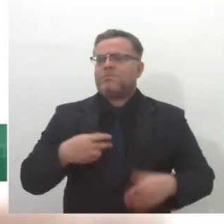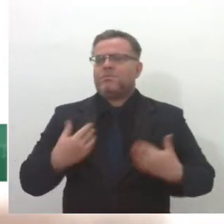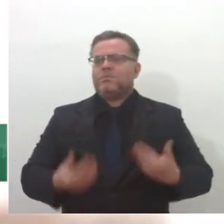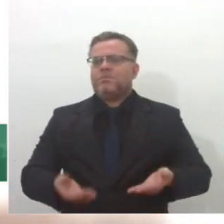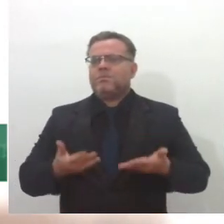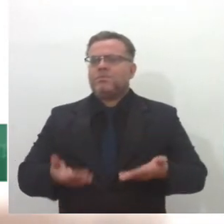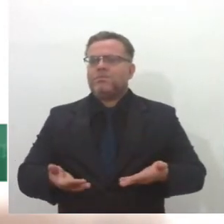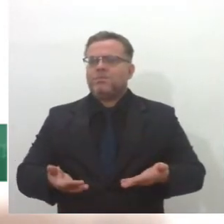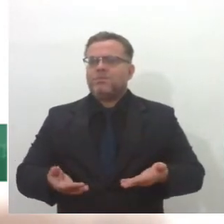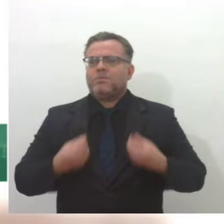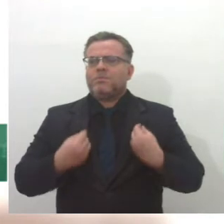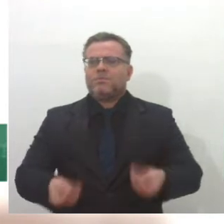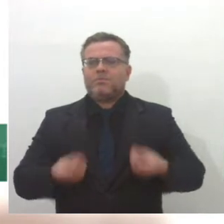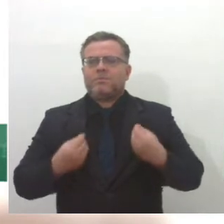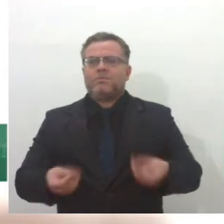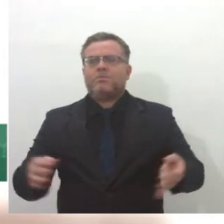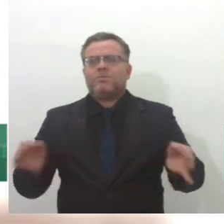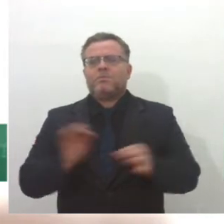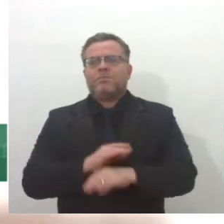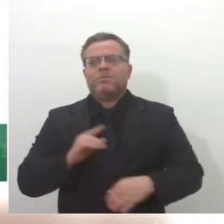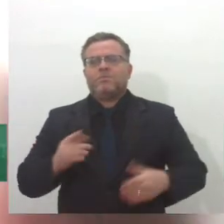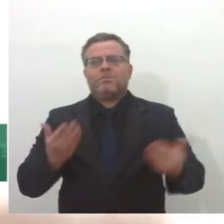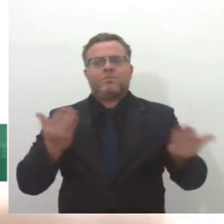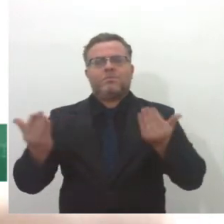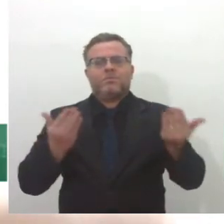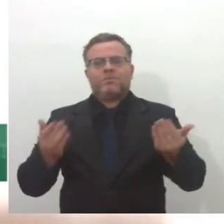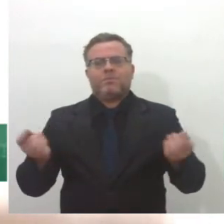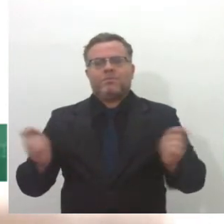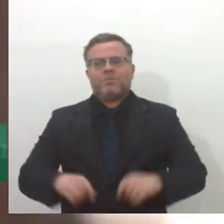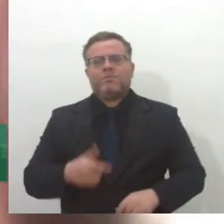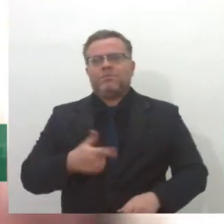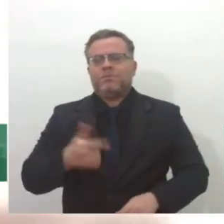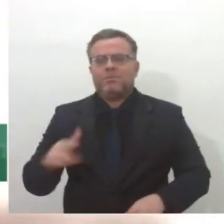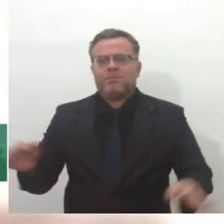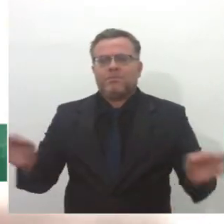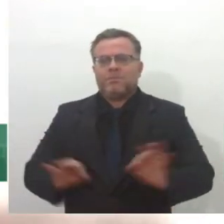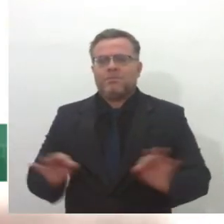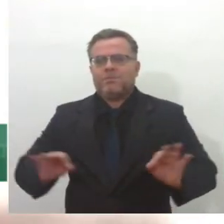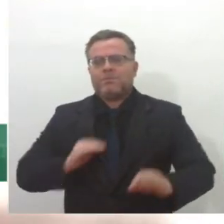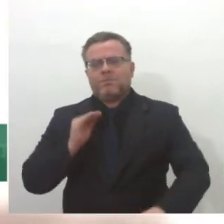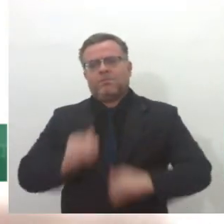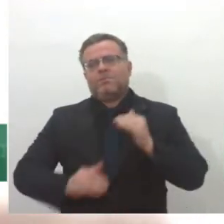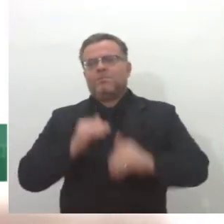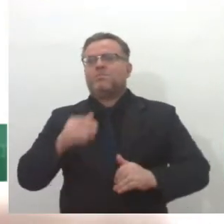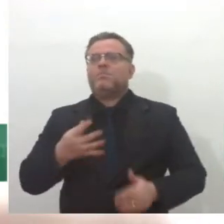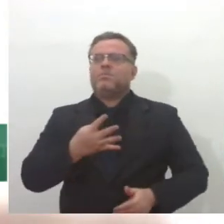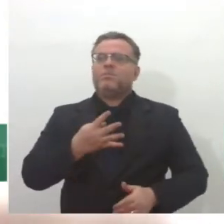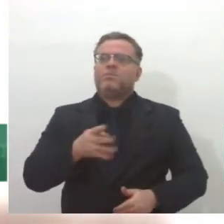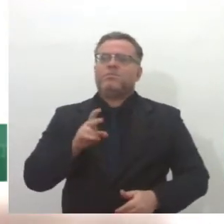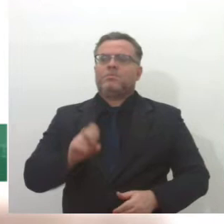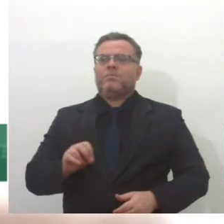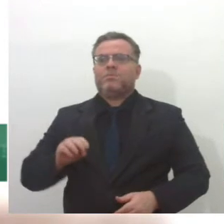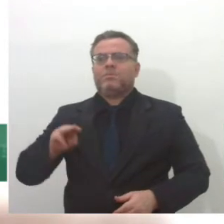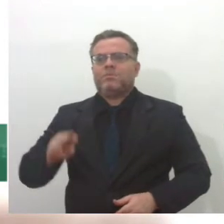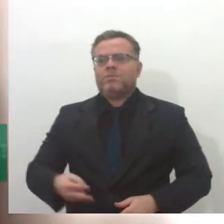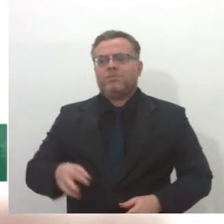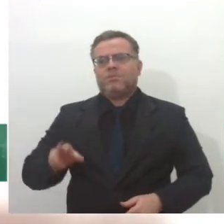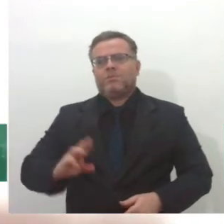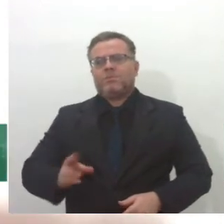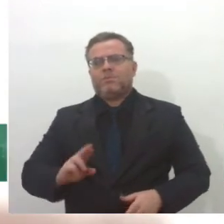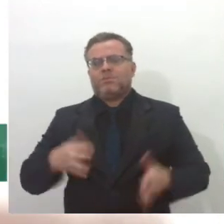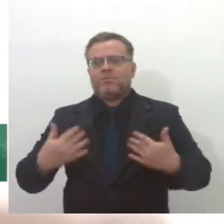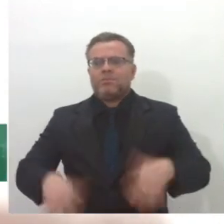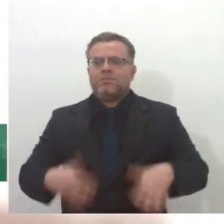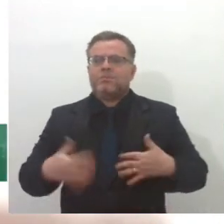Renner, recuperação, PIS, COFINS. Avan, por exemplo. Avan foi 450 milhões de reais. E várias